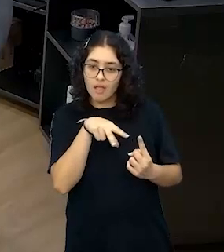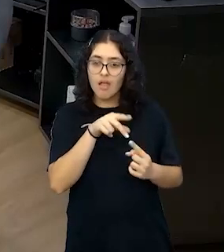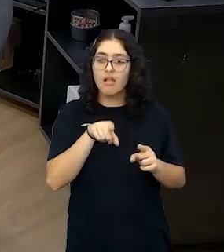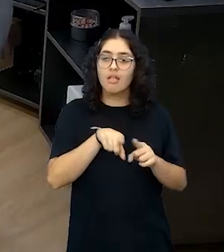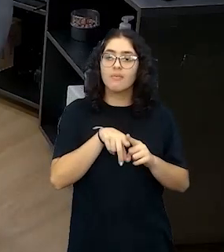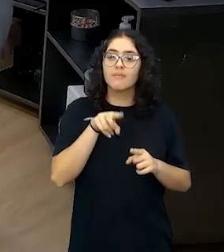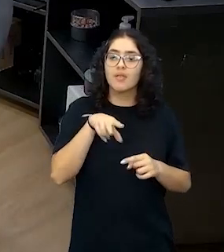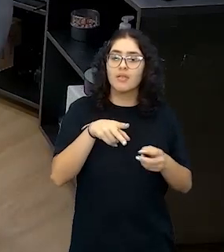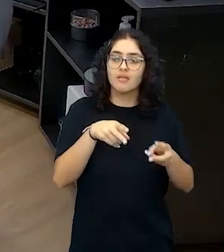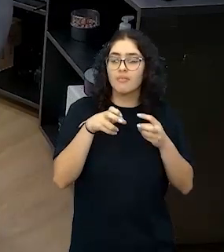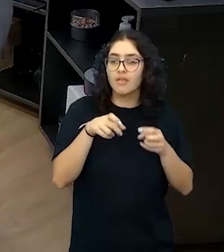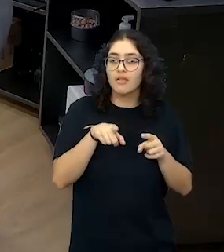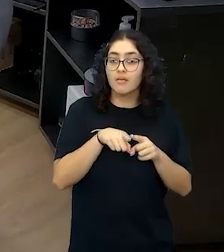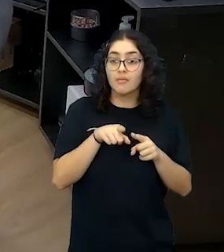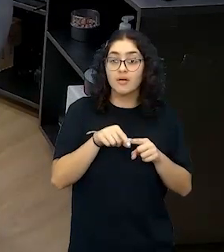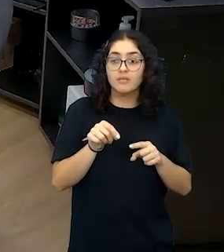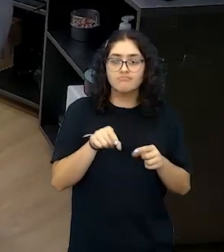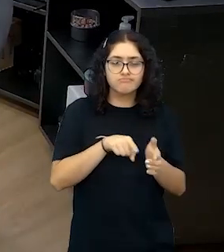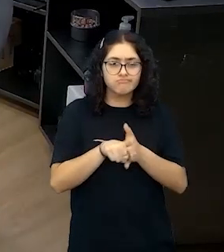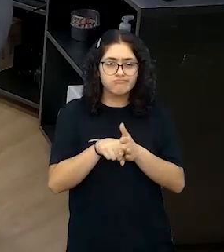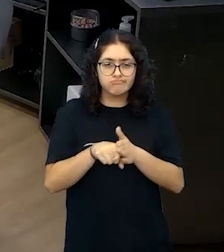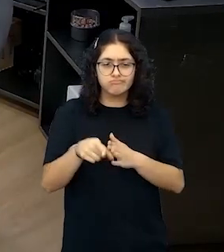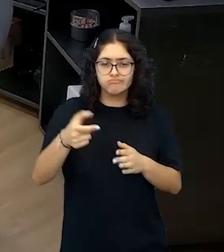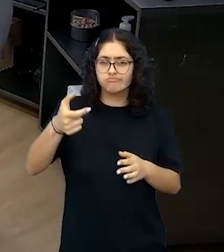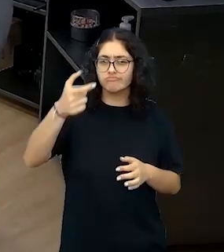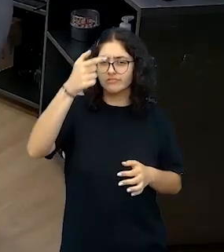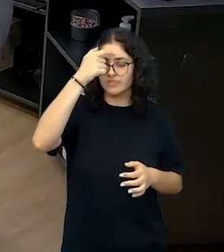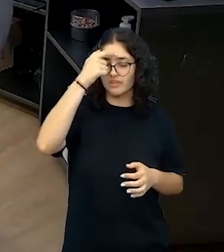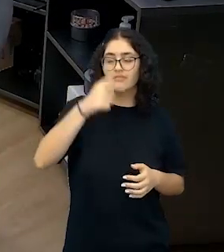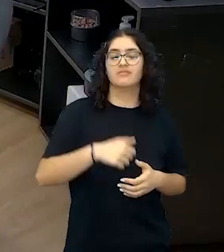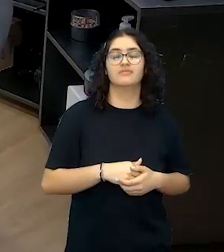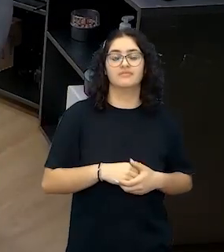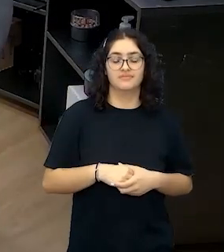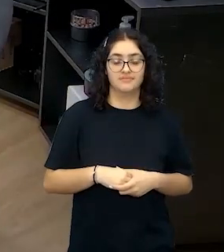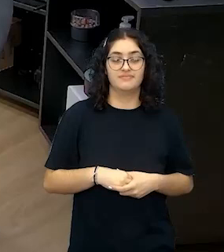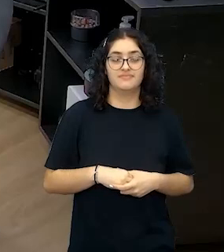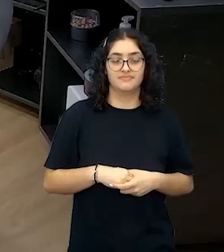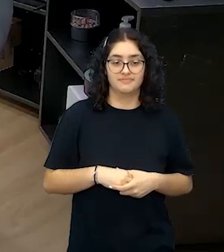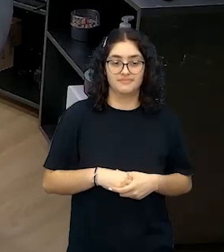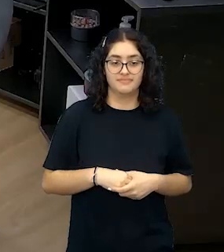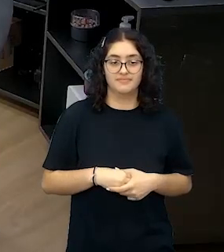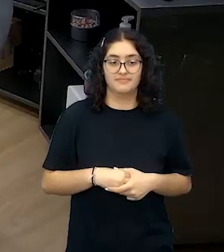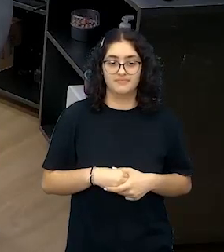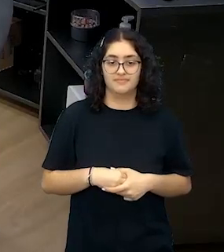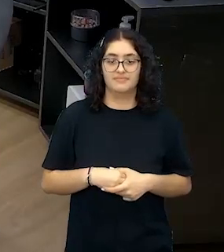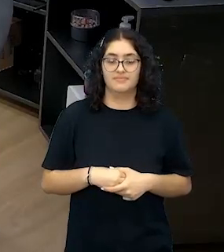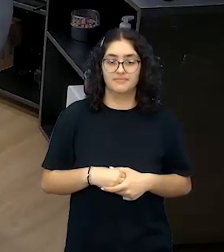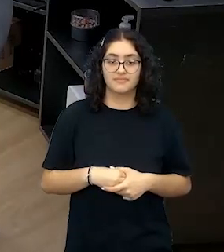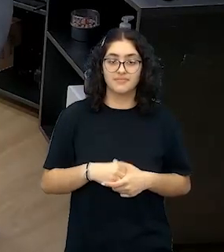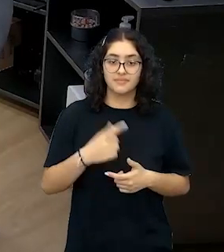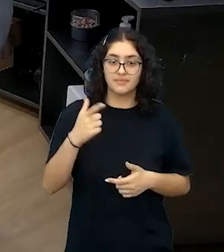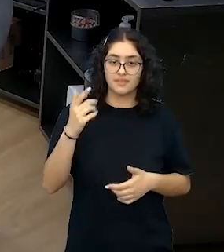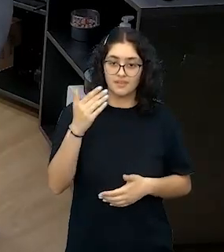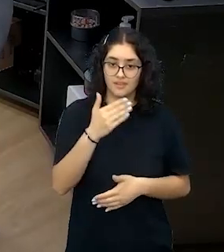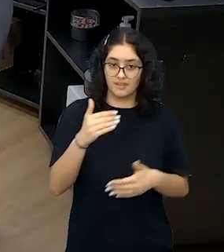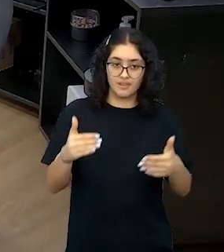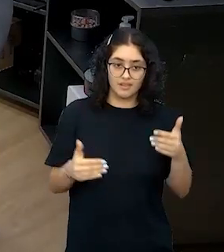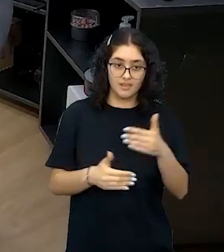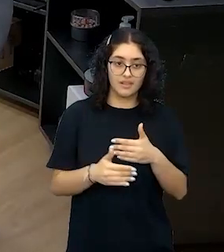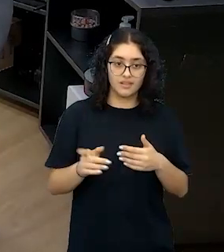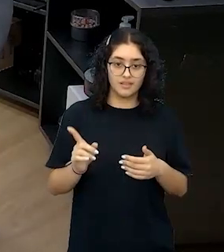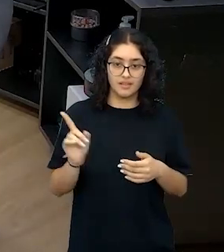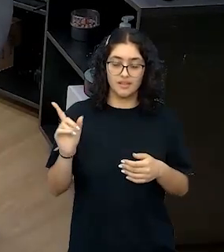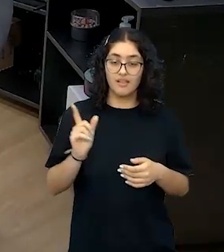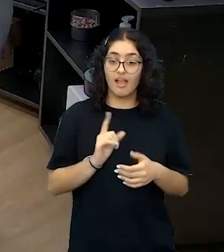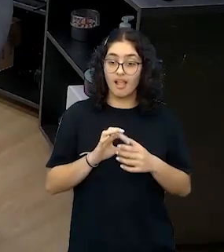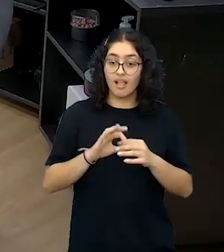noções de investigação, acho bem pertinente, né? Com certeza. Eu acho que até no próximo slide a gente deixou esse destaque,